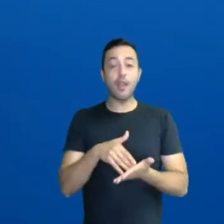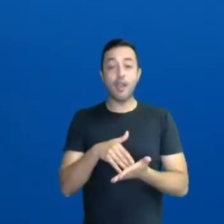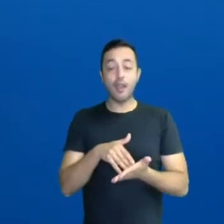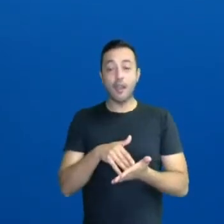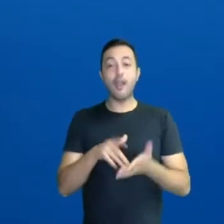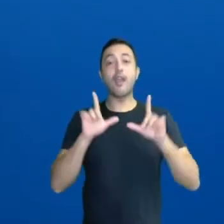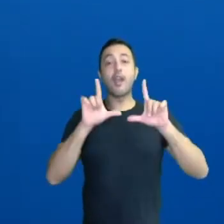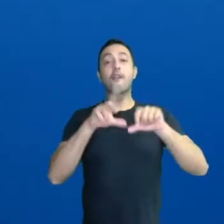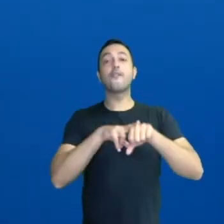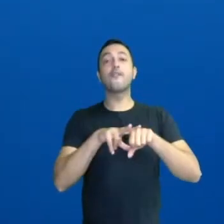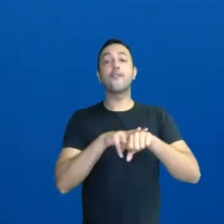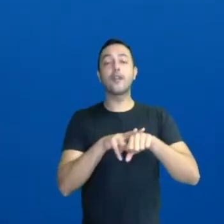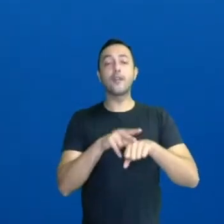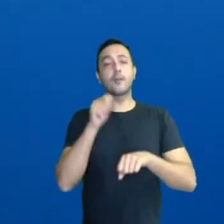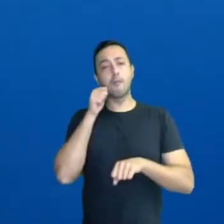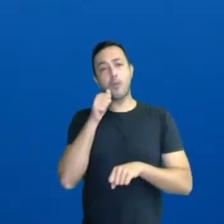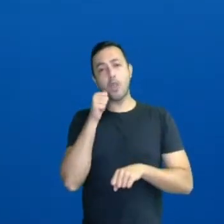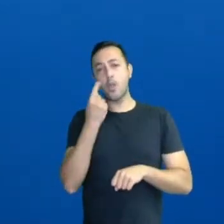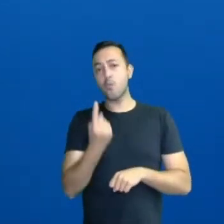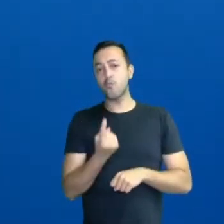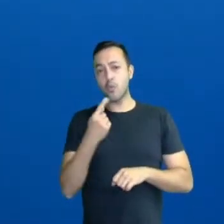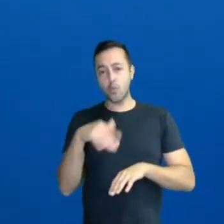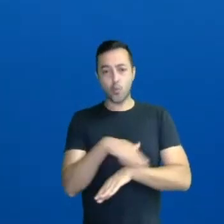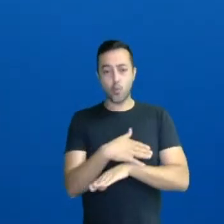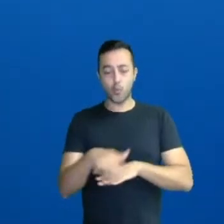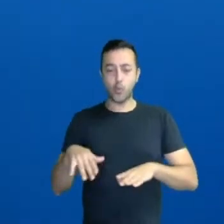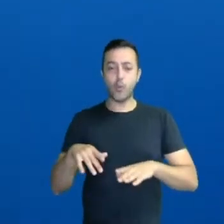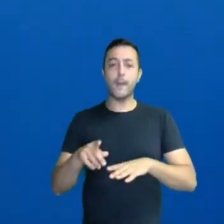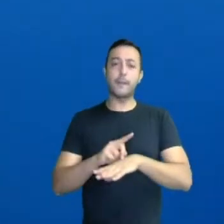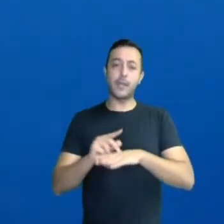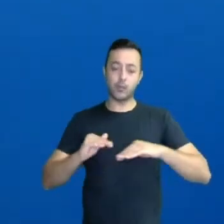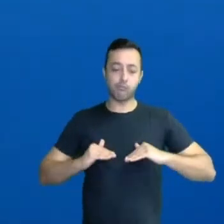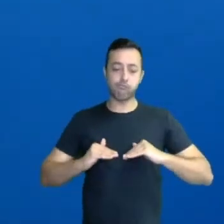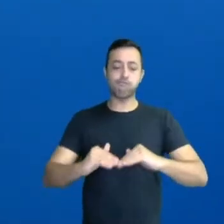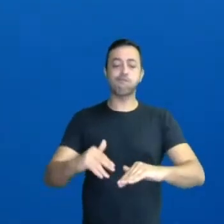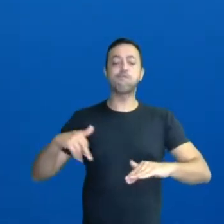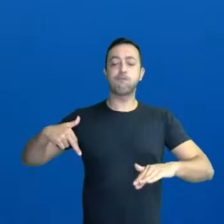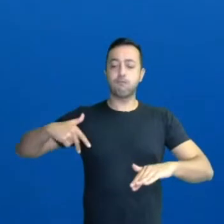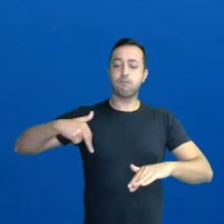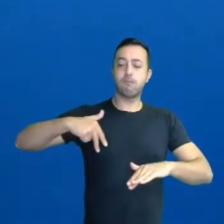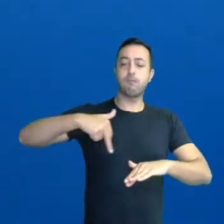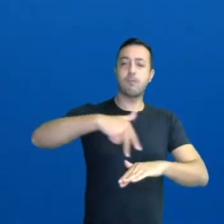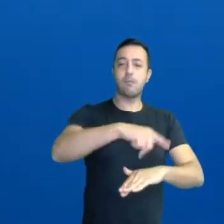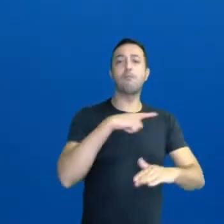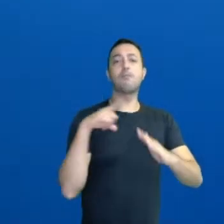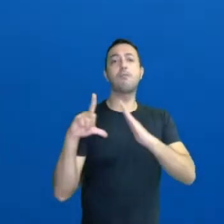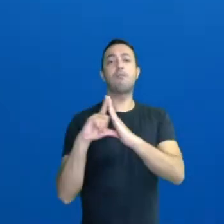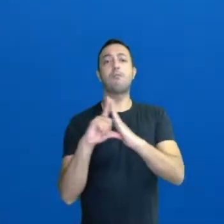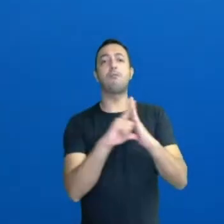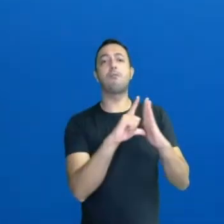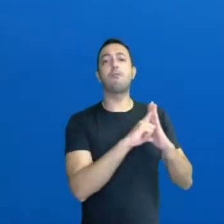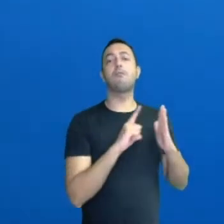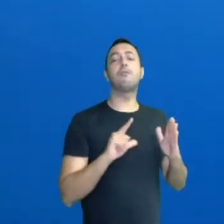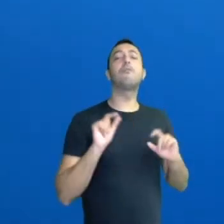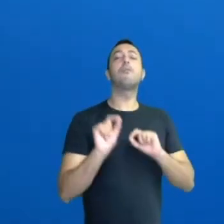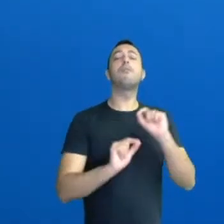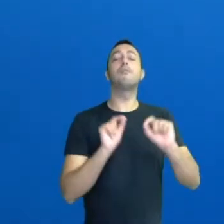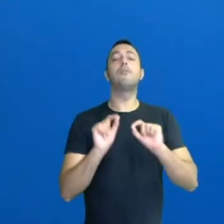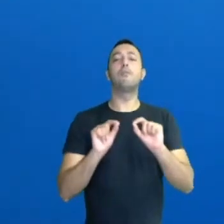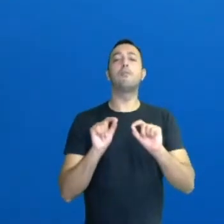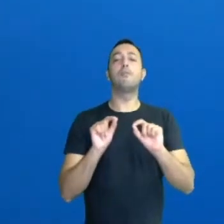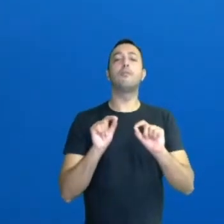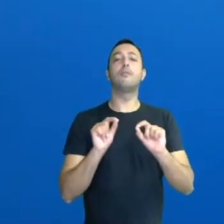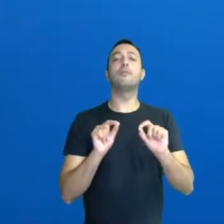do quadradinho verde, uma senhora atravessando a rua, ruas asfaltadas. A gente observa que tem muitas lojas, então ela vem para a zona o